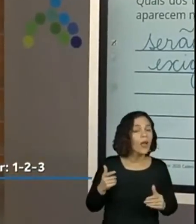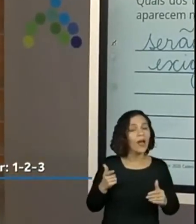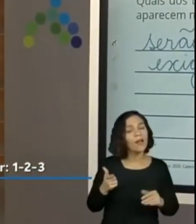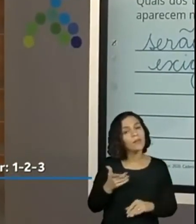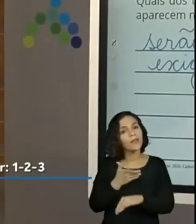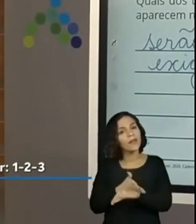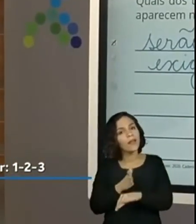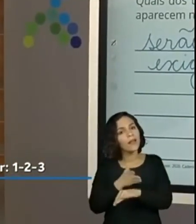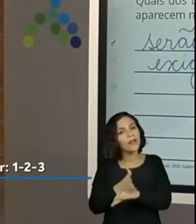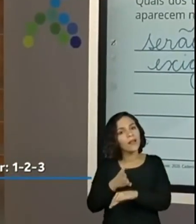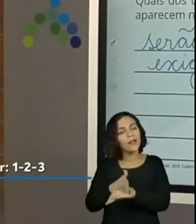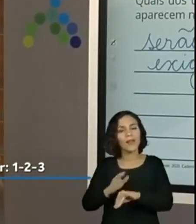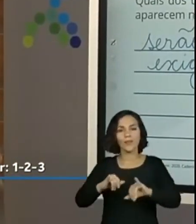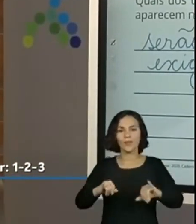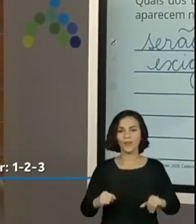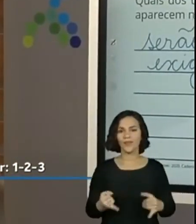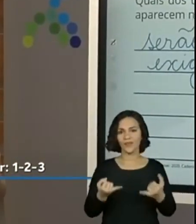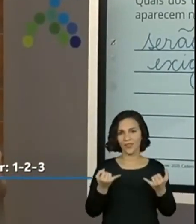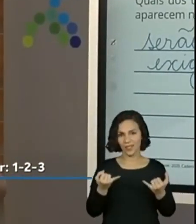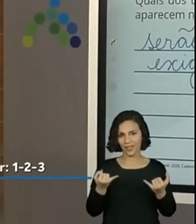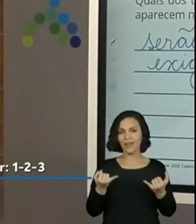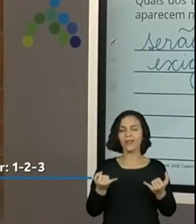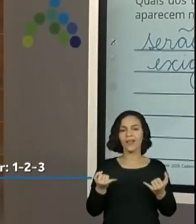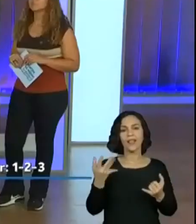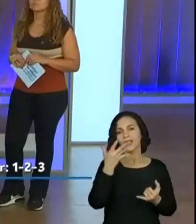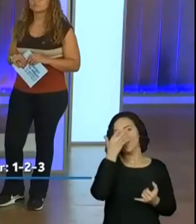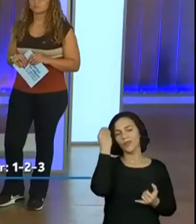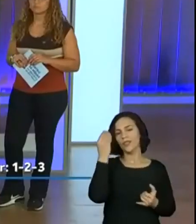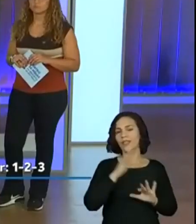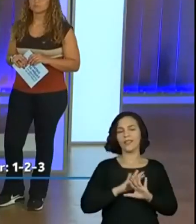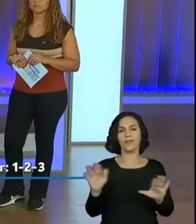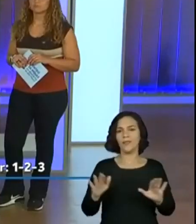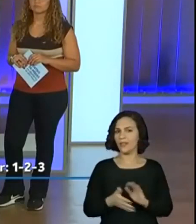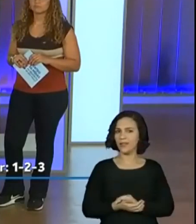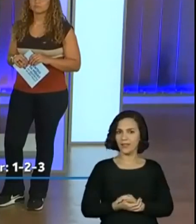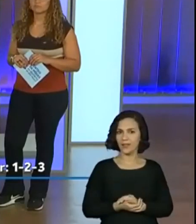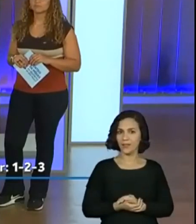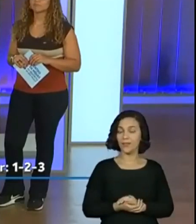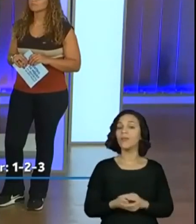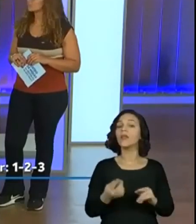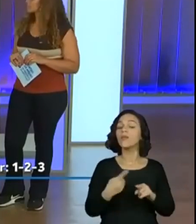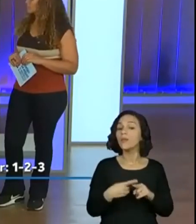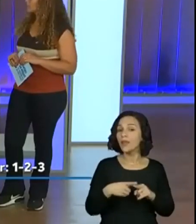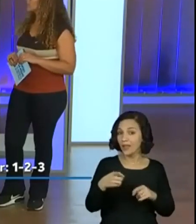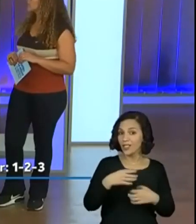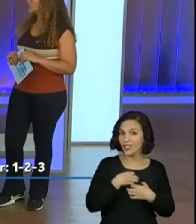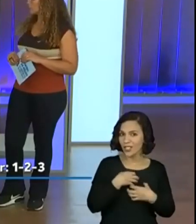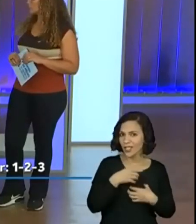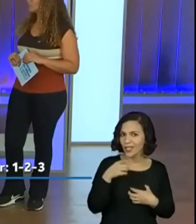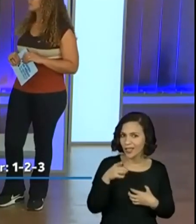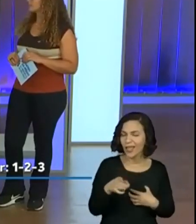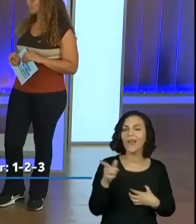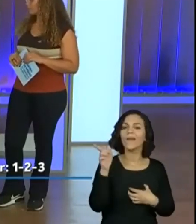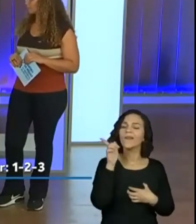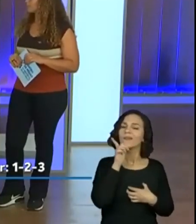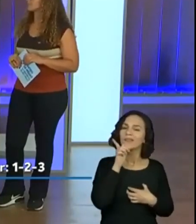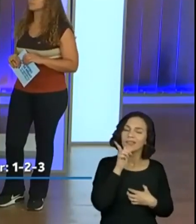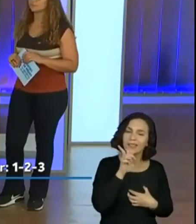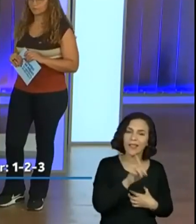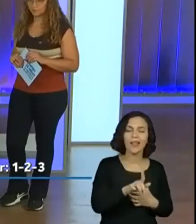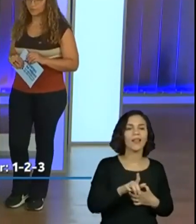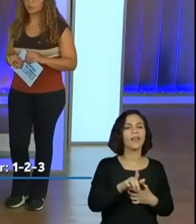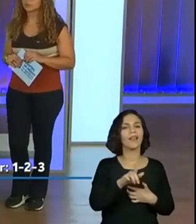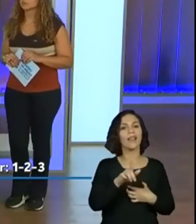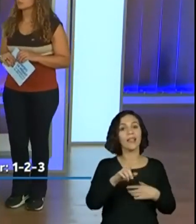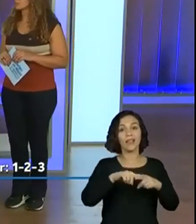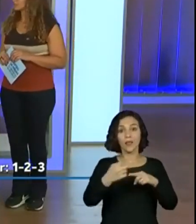treinando esse tipo de coisa e com certeza não vai esquecer mais. Porque é desta forma que a gente consegue, sim, realmente saber.